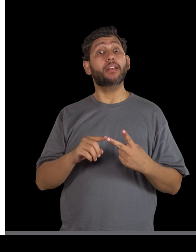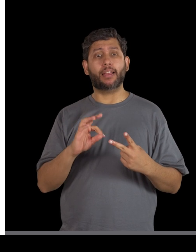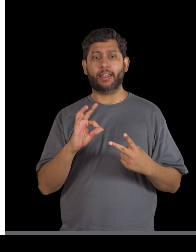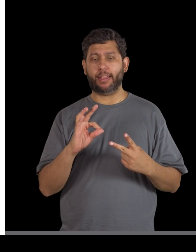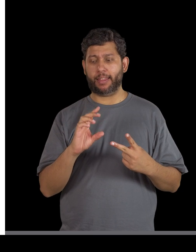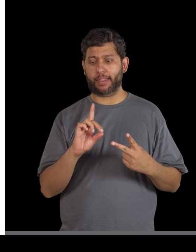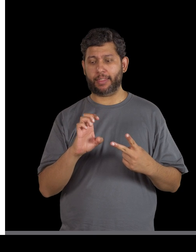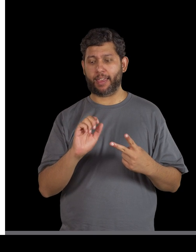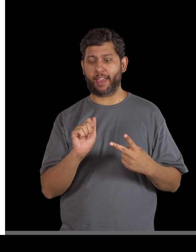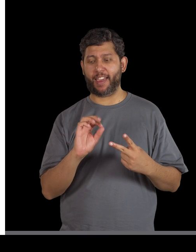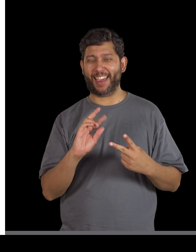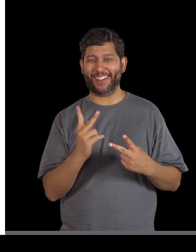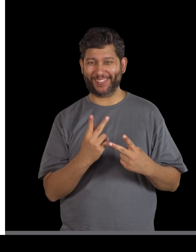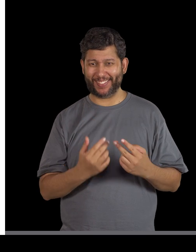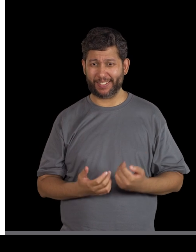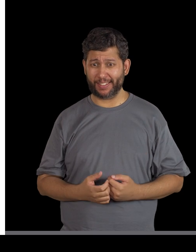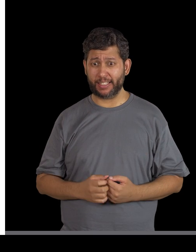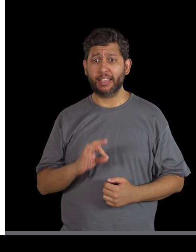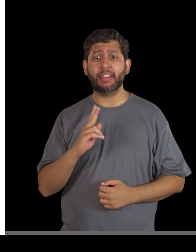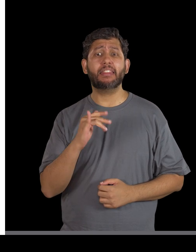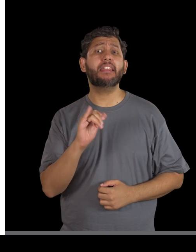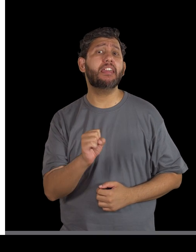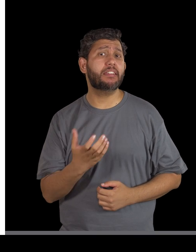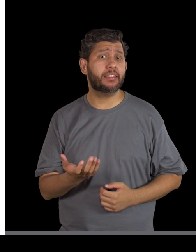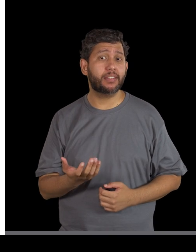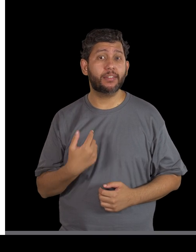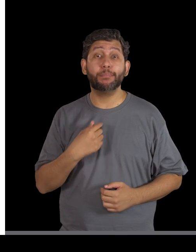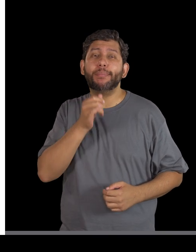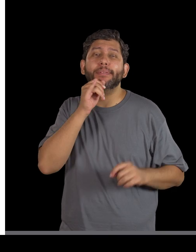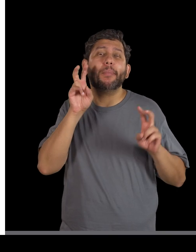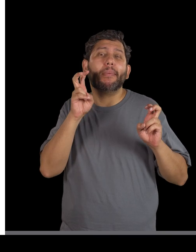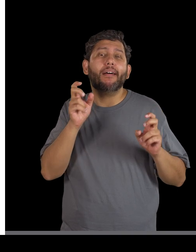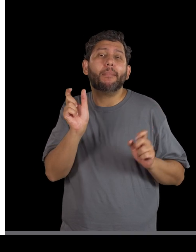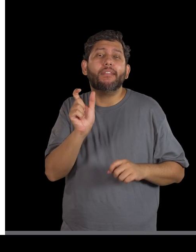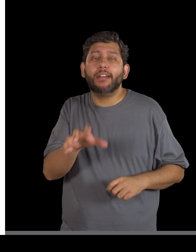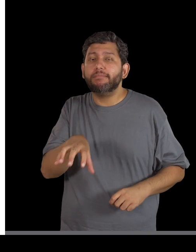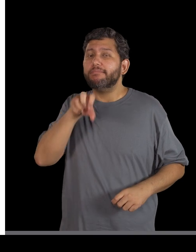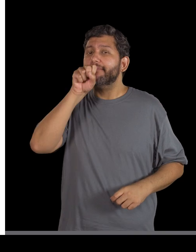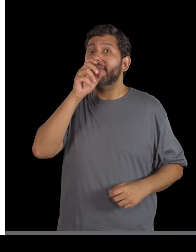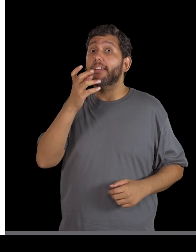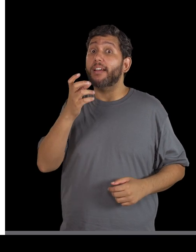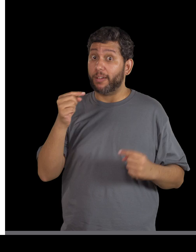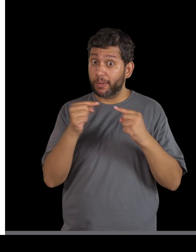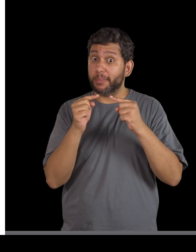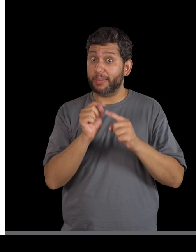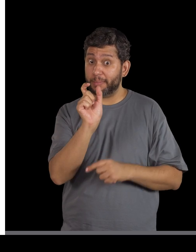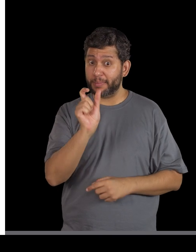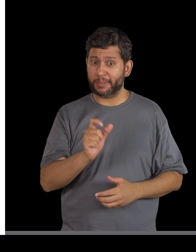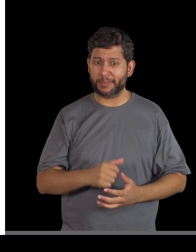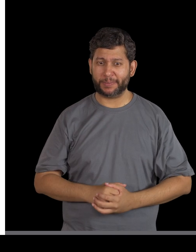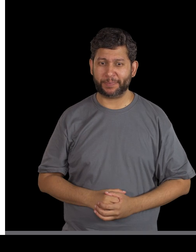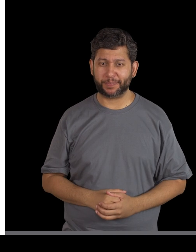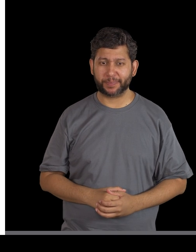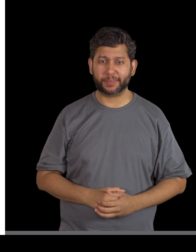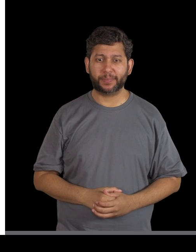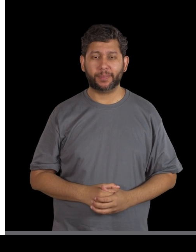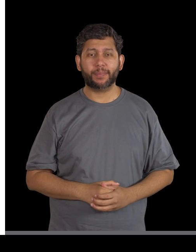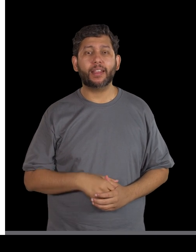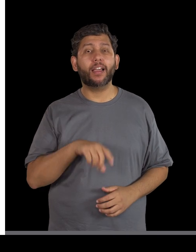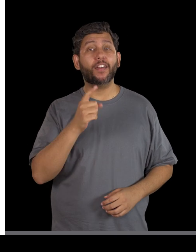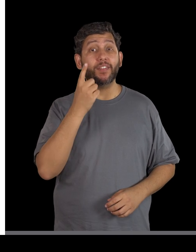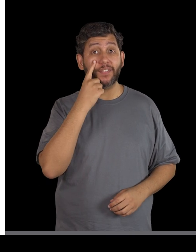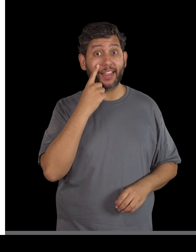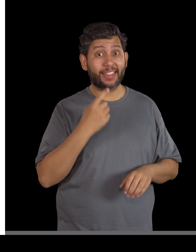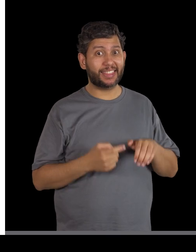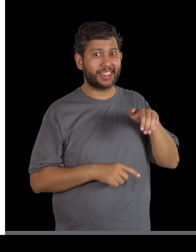o sonoro de this e breathe, né? Então são sons comuns na língua. Alveolar é quando a língua